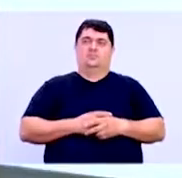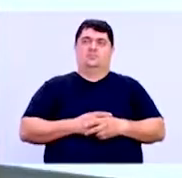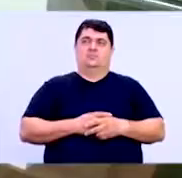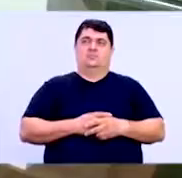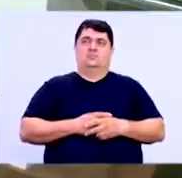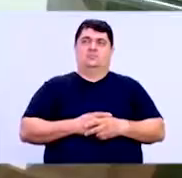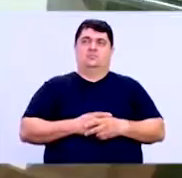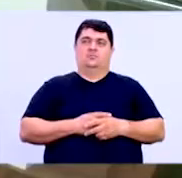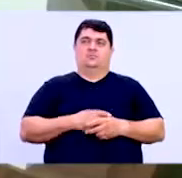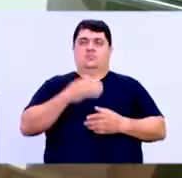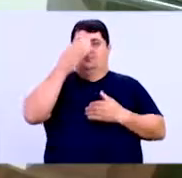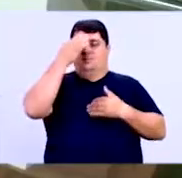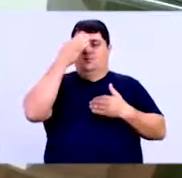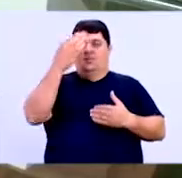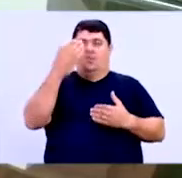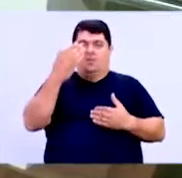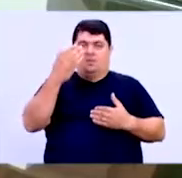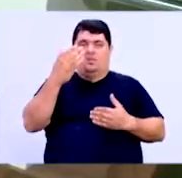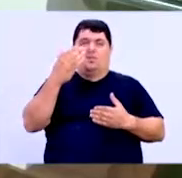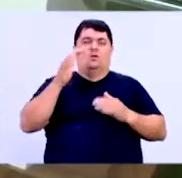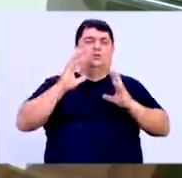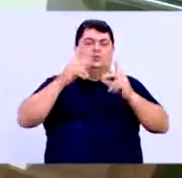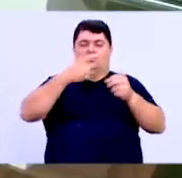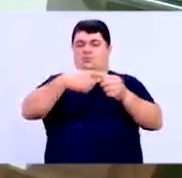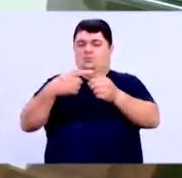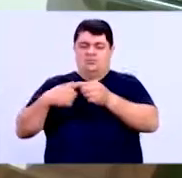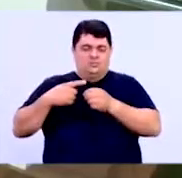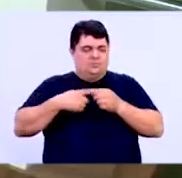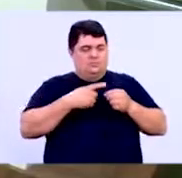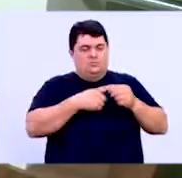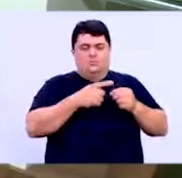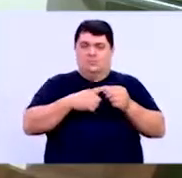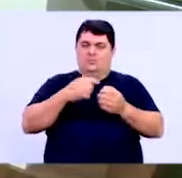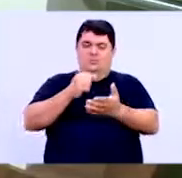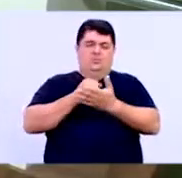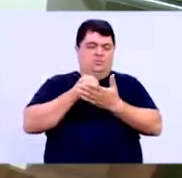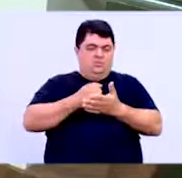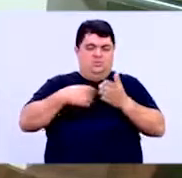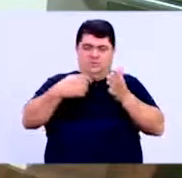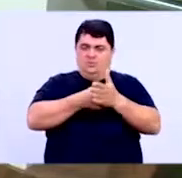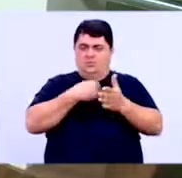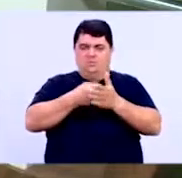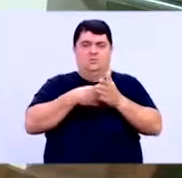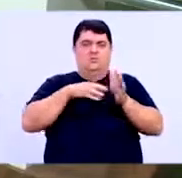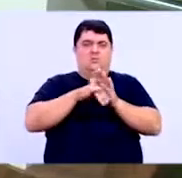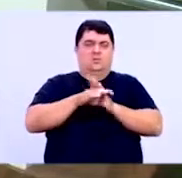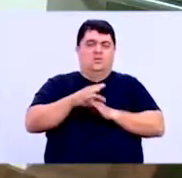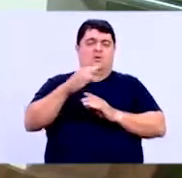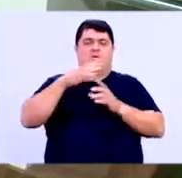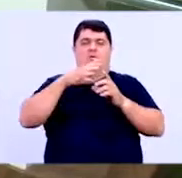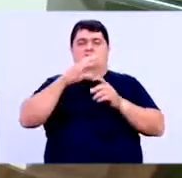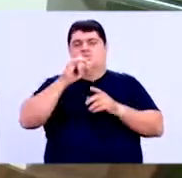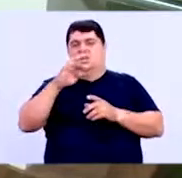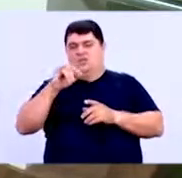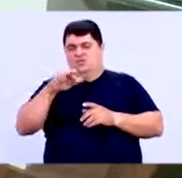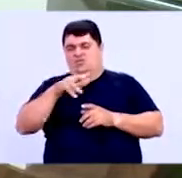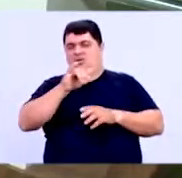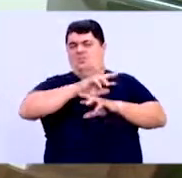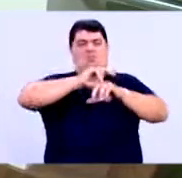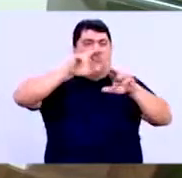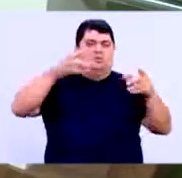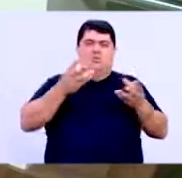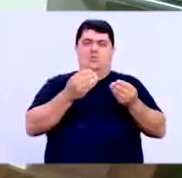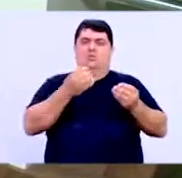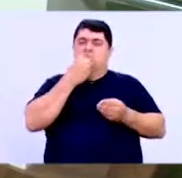muito a colaboração de tudo, Paulo de Colorado, Brasilândia, Cacoal, Nova Moré, que trouxeram suas respostas, gente, foi excelente, é